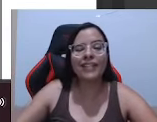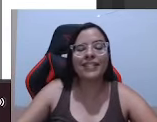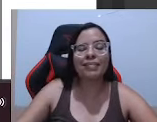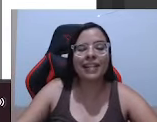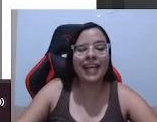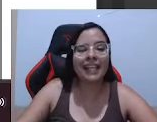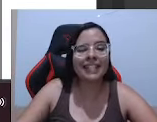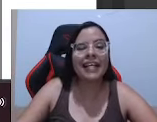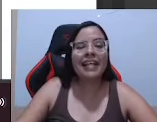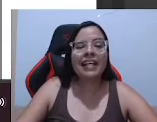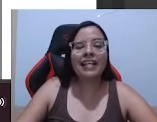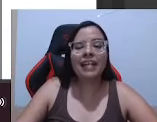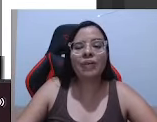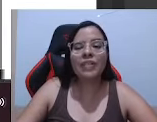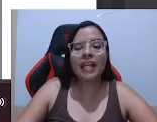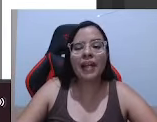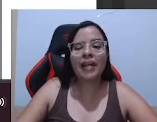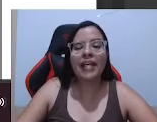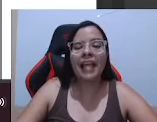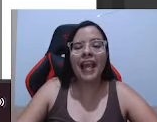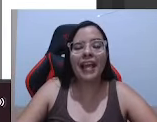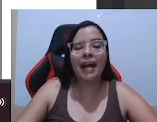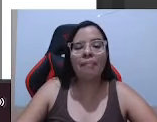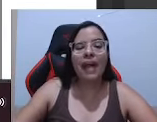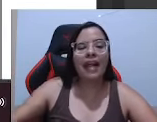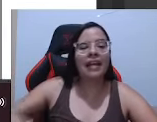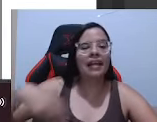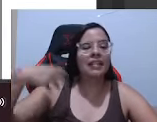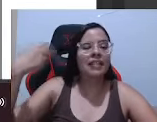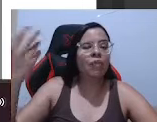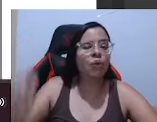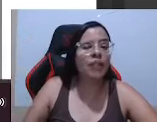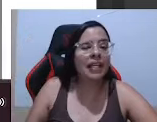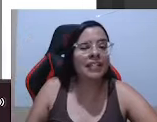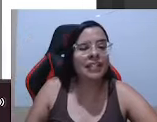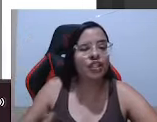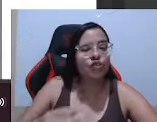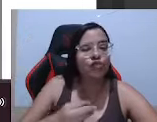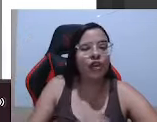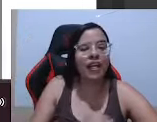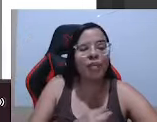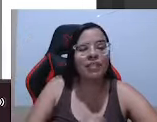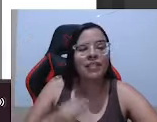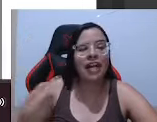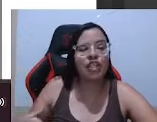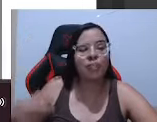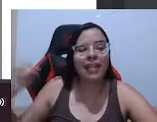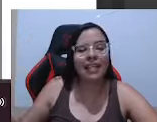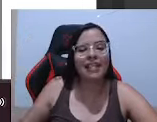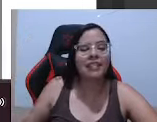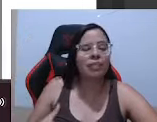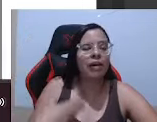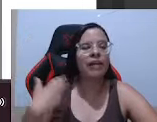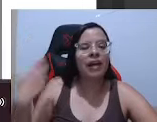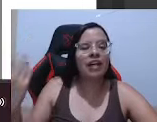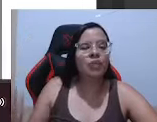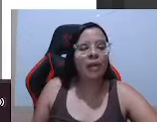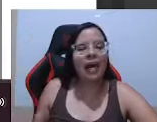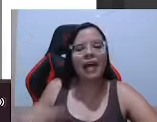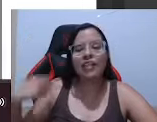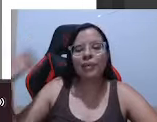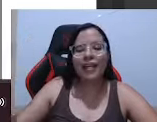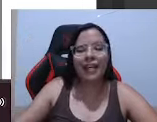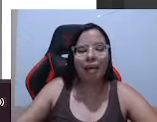40 horas semanais. Então, o salário aqui em Ilhabela está muito interessante. Fora que é uma cidade belíssima,